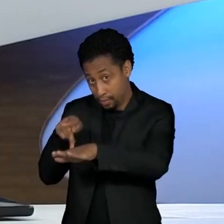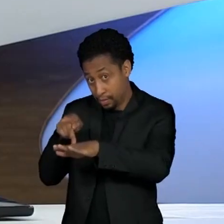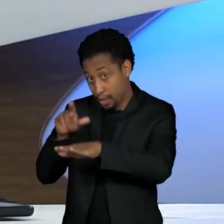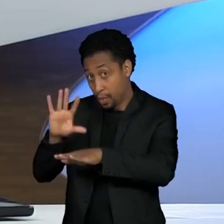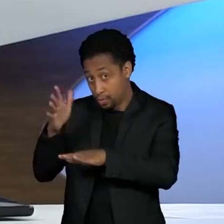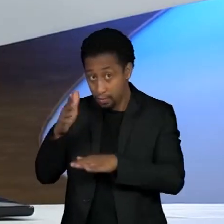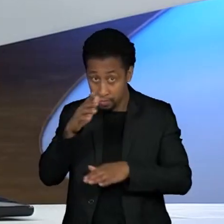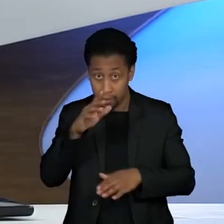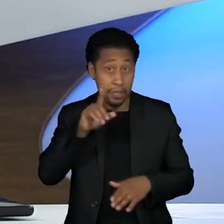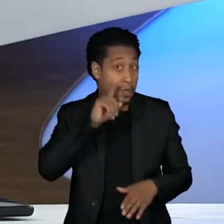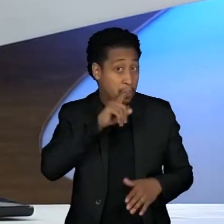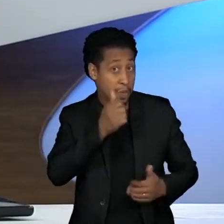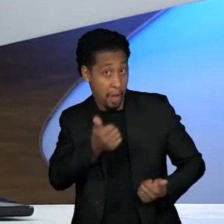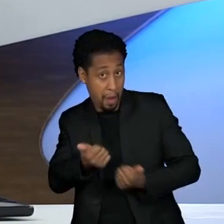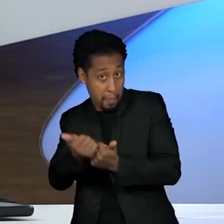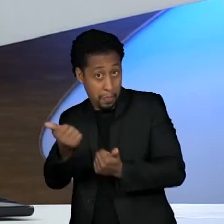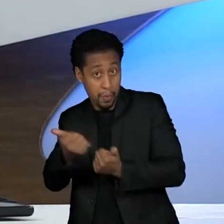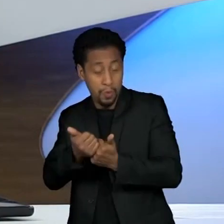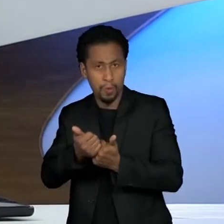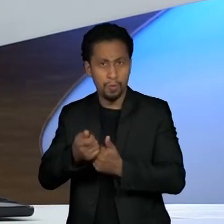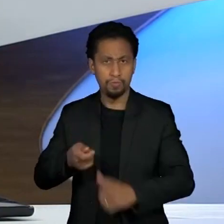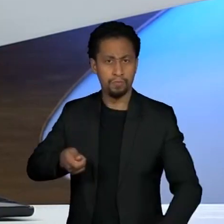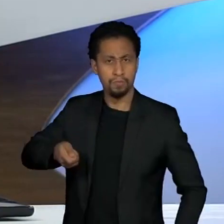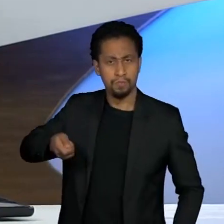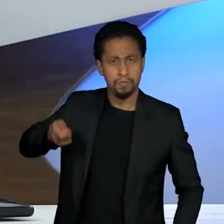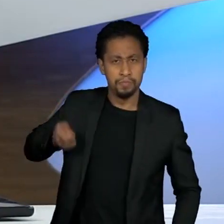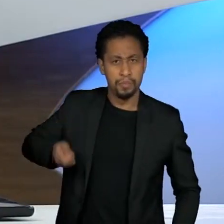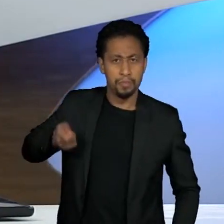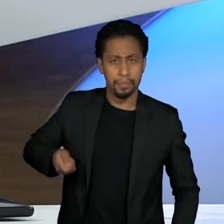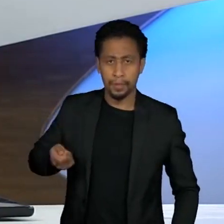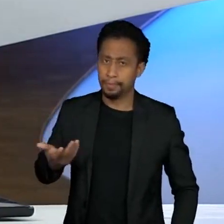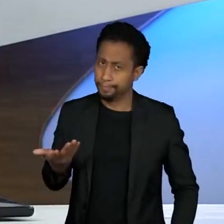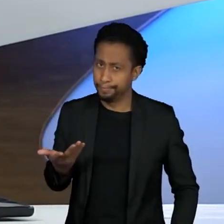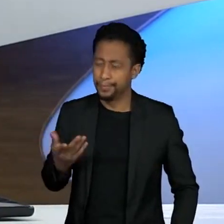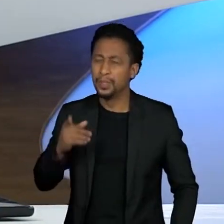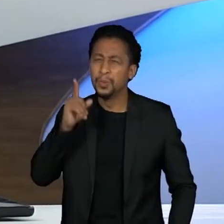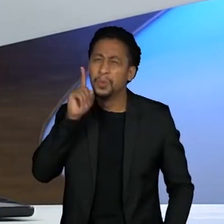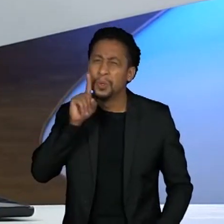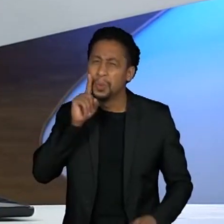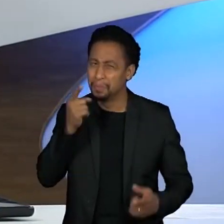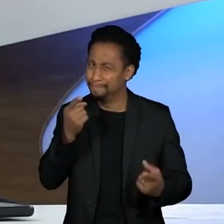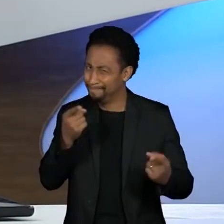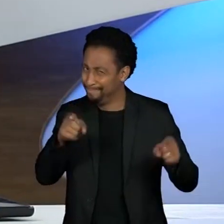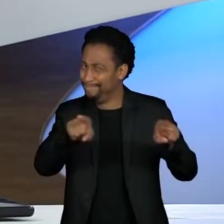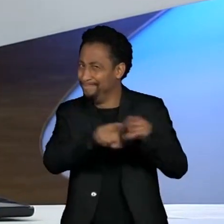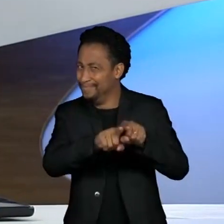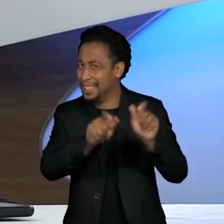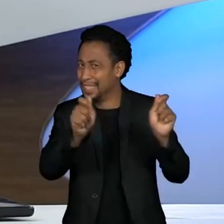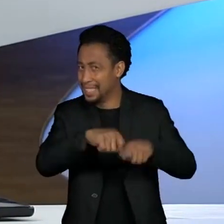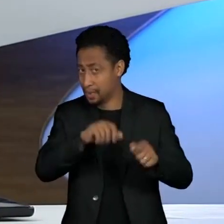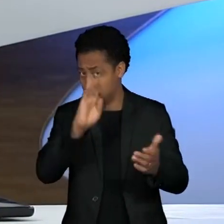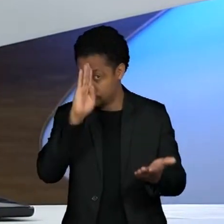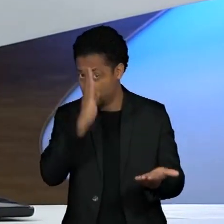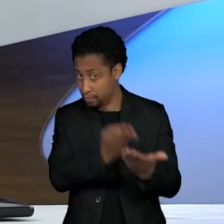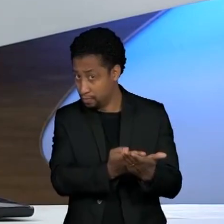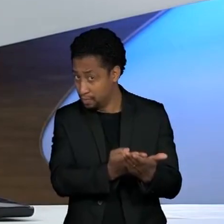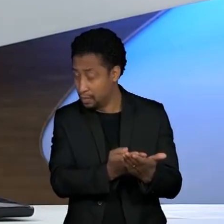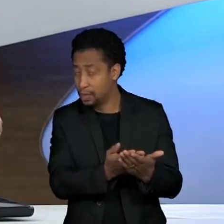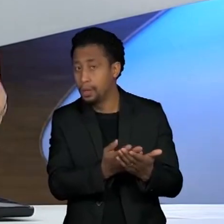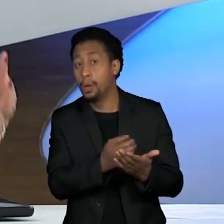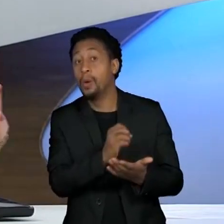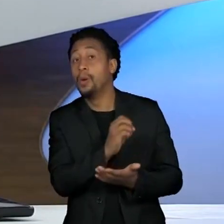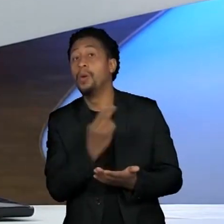ditaduras. Então, assim, os Estados Unidos são um parceiro confiável ou países como os nossos deveriam buscar